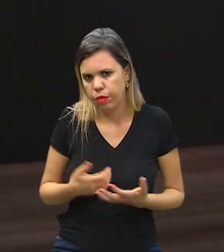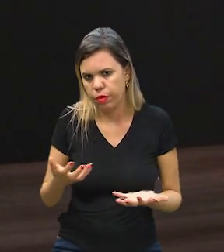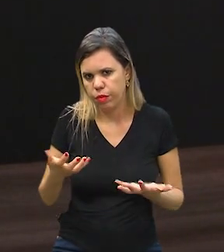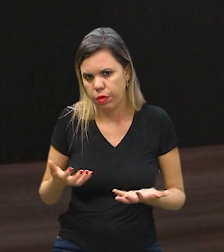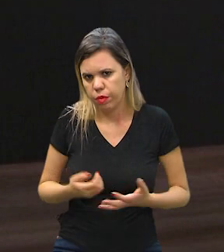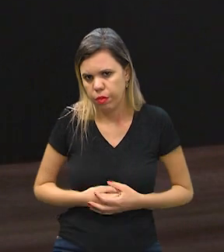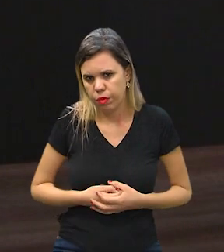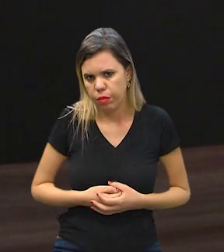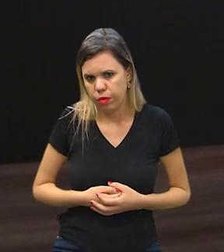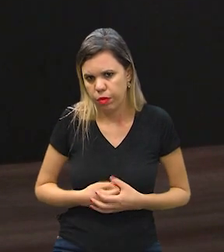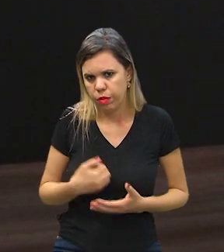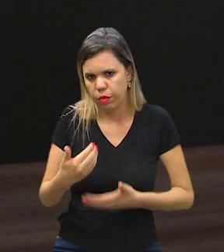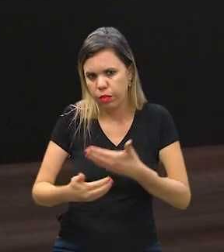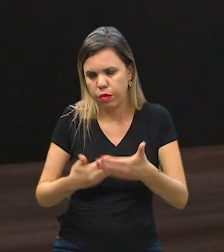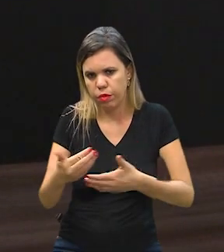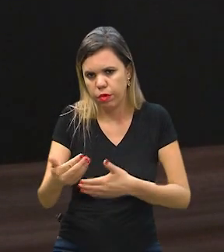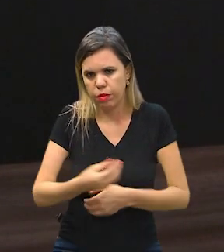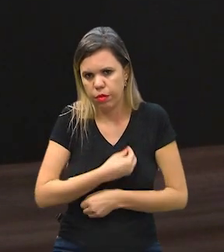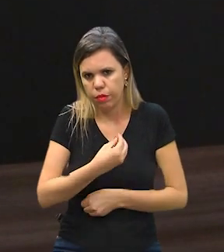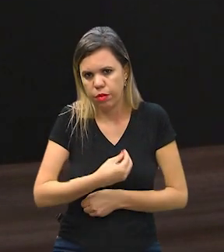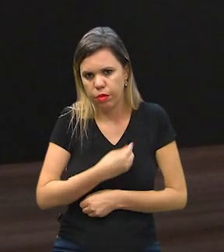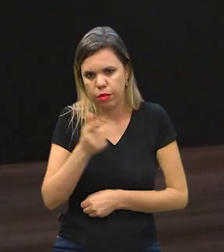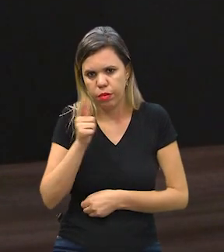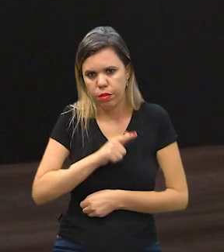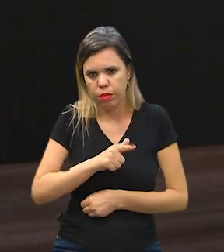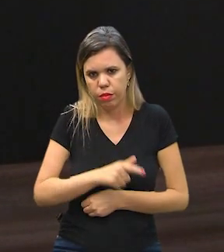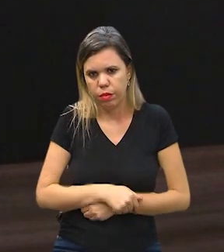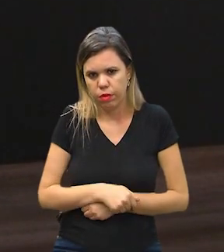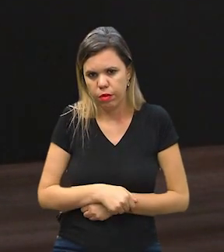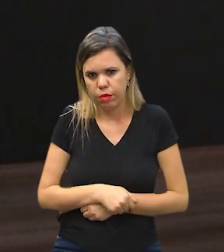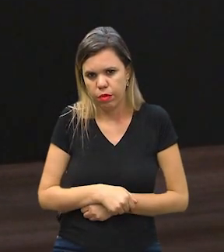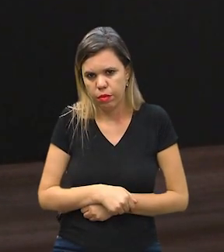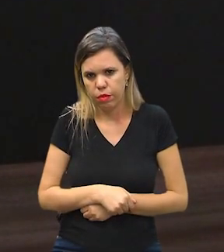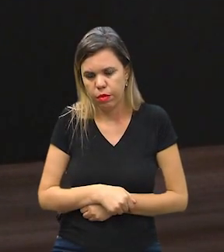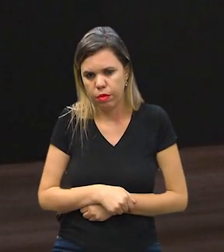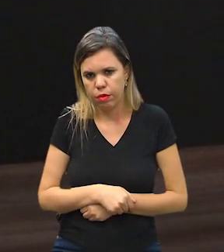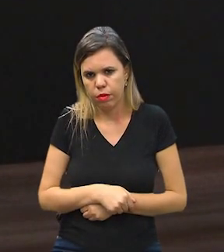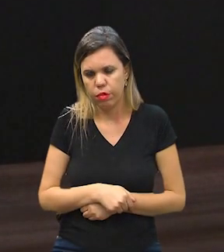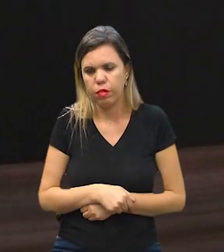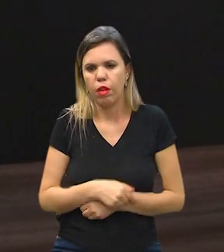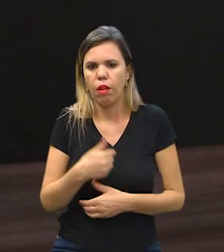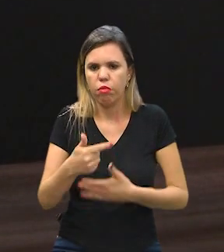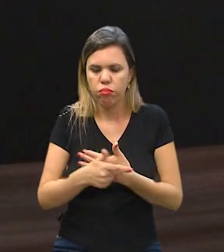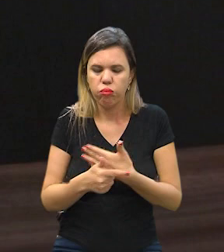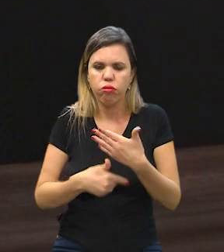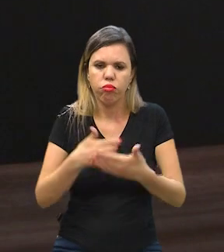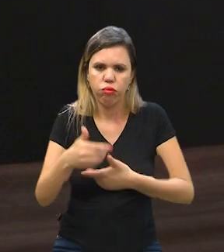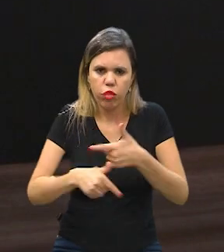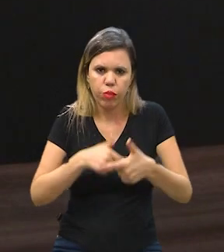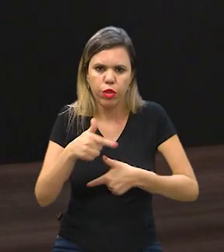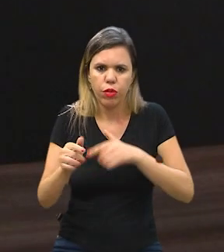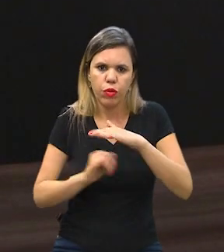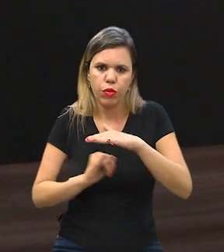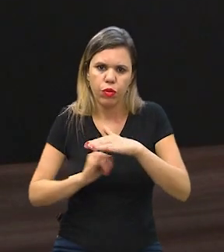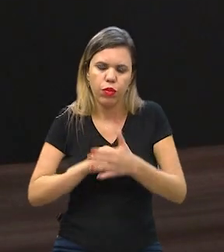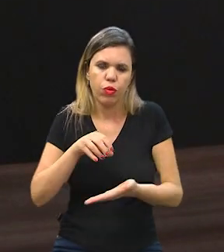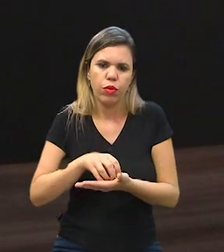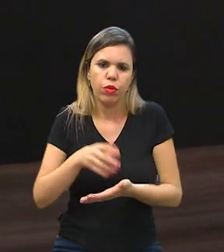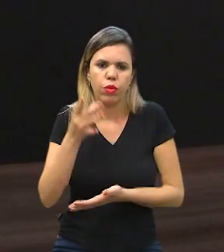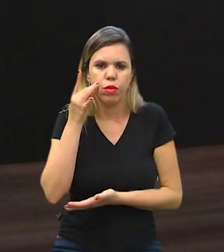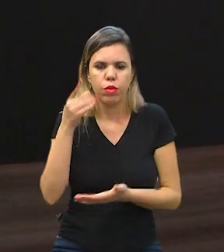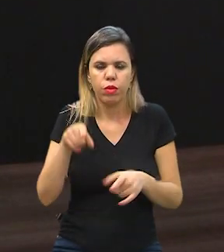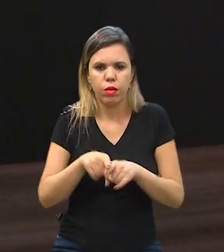eu quero que daqui para frente, assim, na minha vida, eu consiga, pelo menos num papel de formiguinha, com a agência,